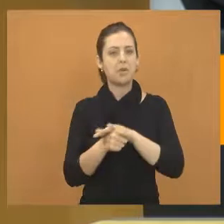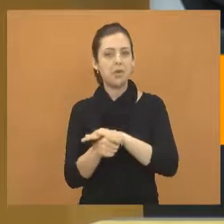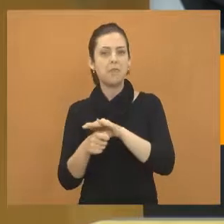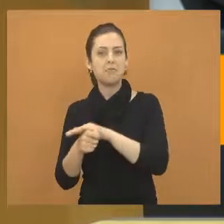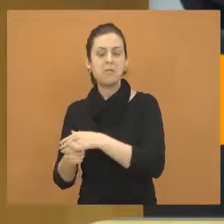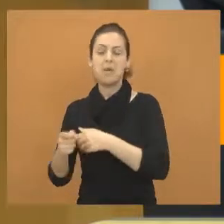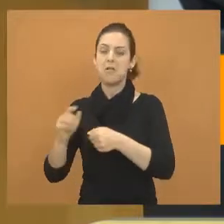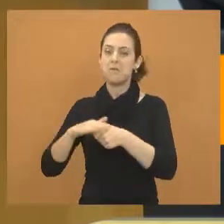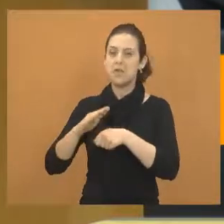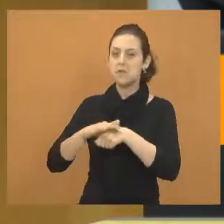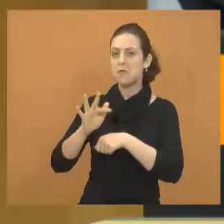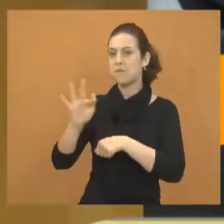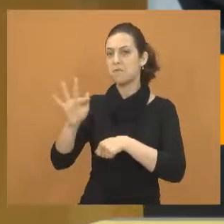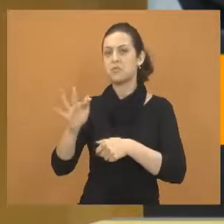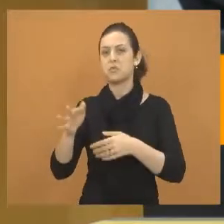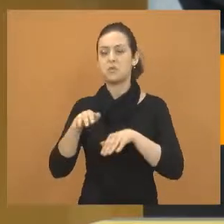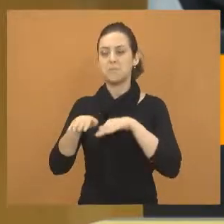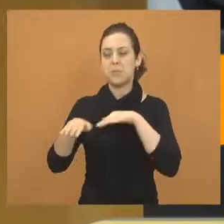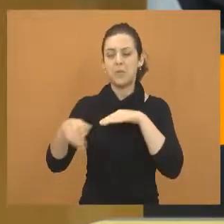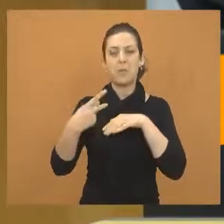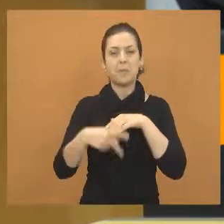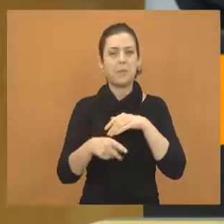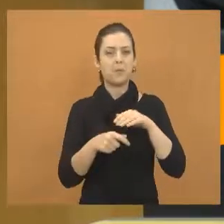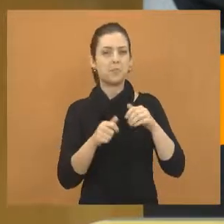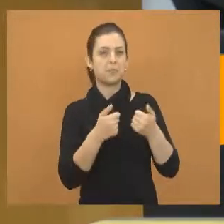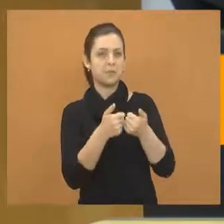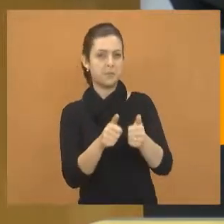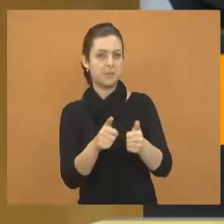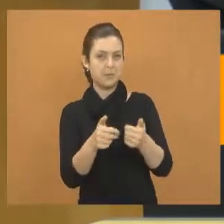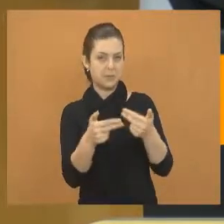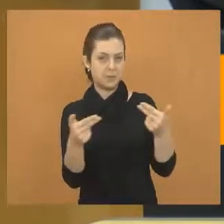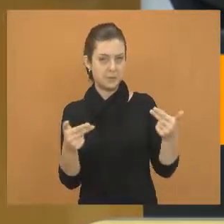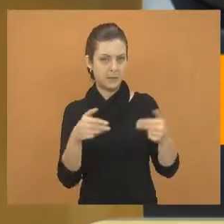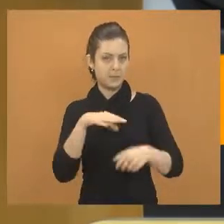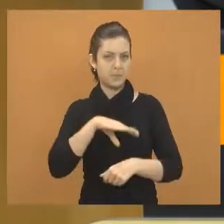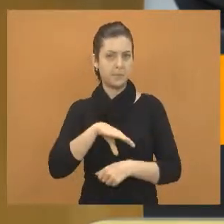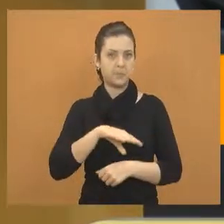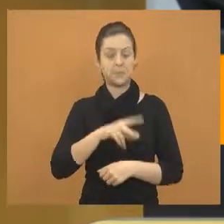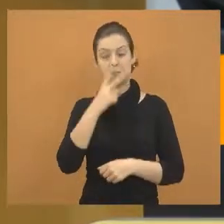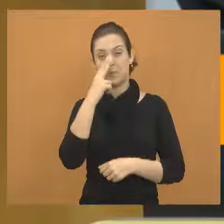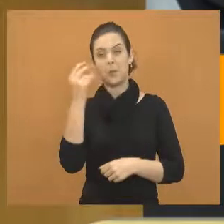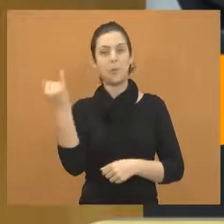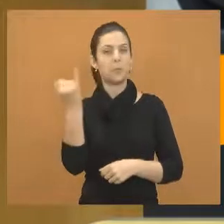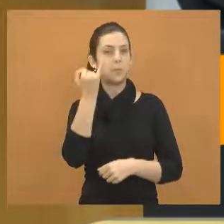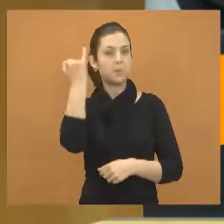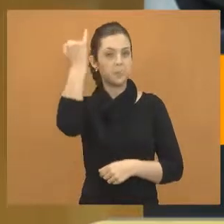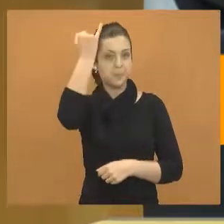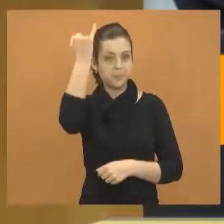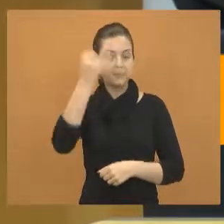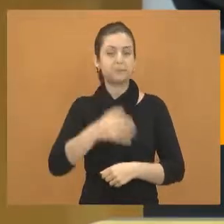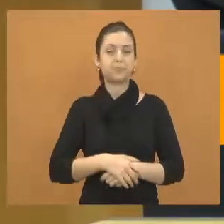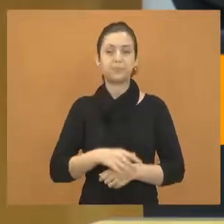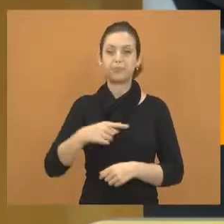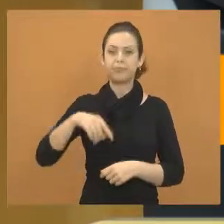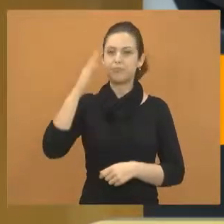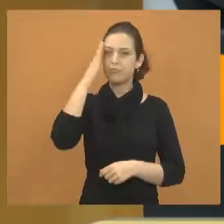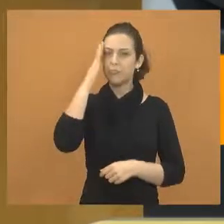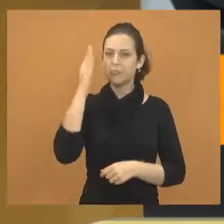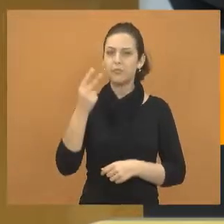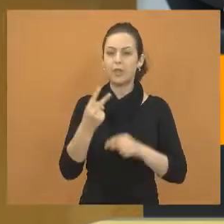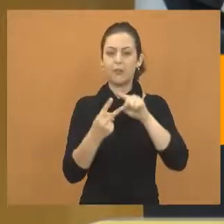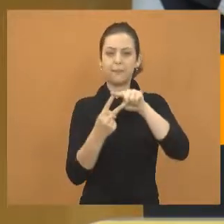investimentos aqui no trânsito e transporte da nossa cidade. Então, eu acho que é importante, a gente sabe que é em